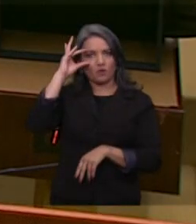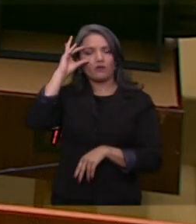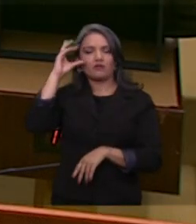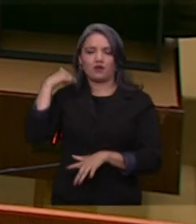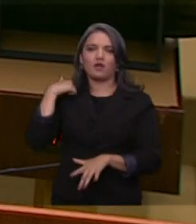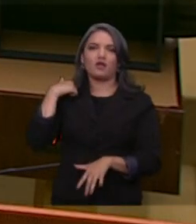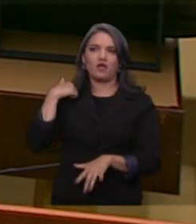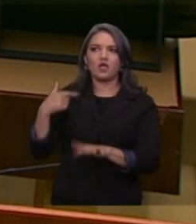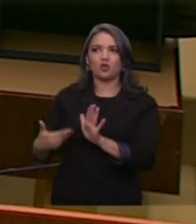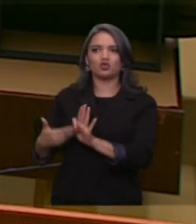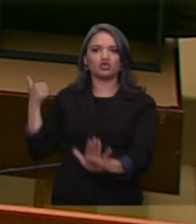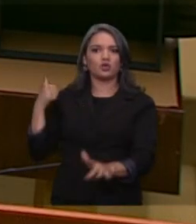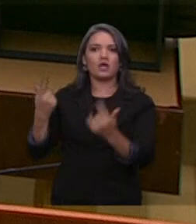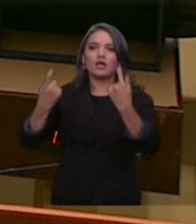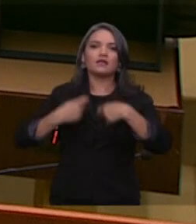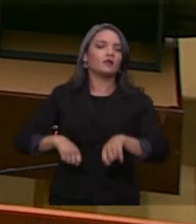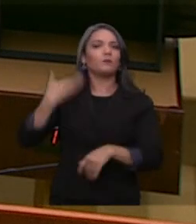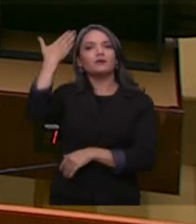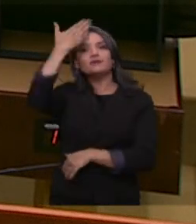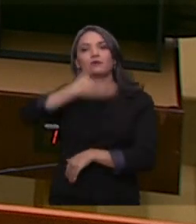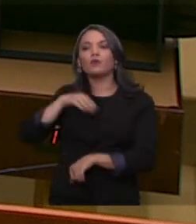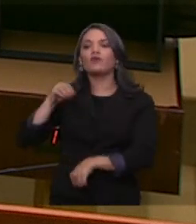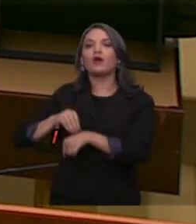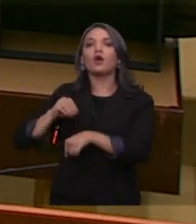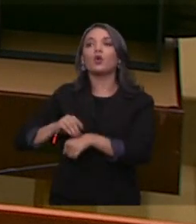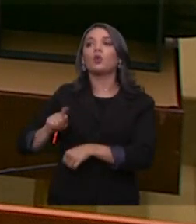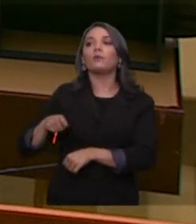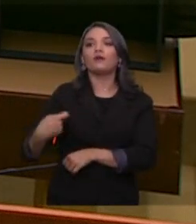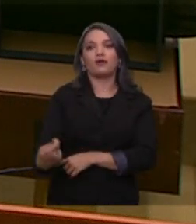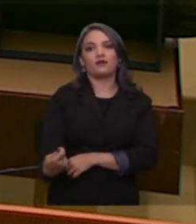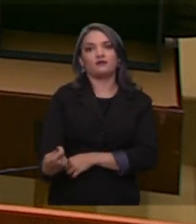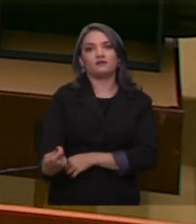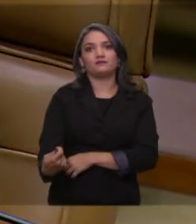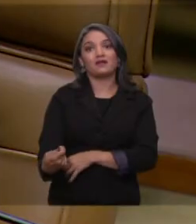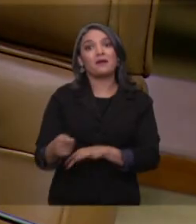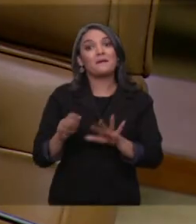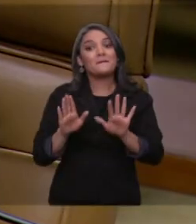ministro André, a necessidade de comprovação de culpa. Mas, ao